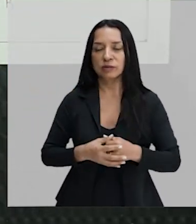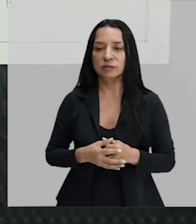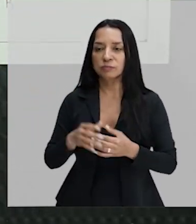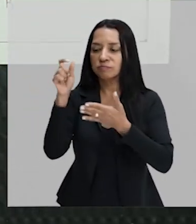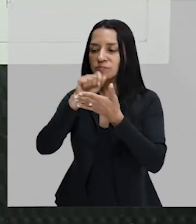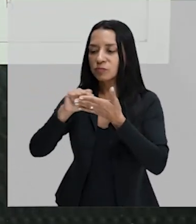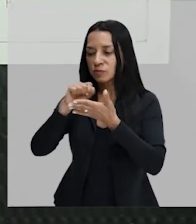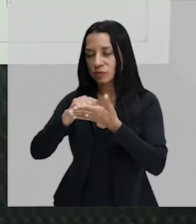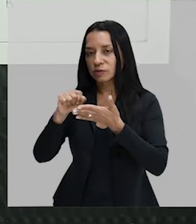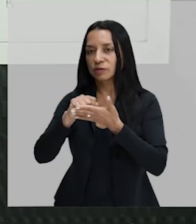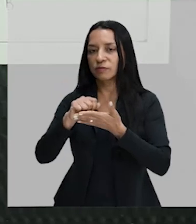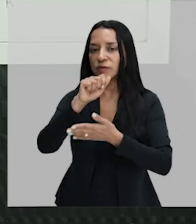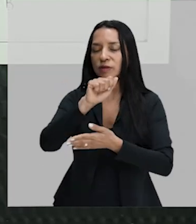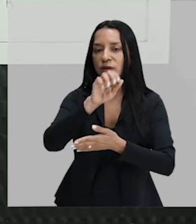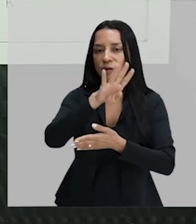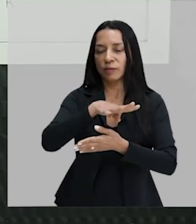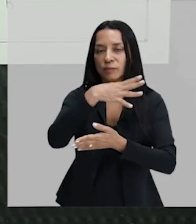escrever aqui a matriz A.